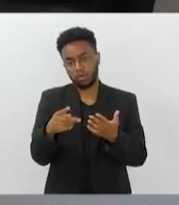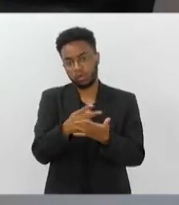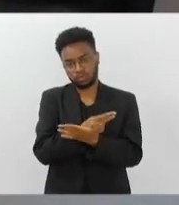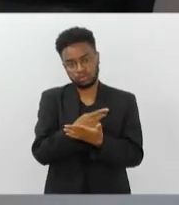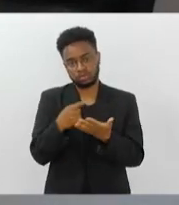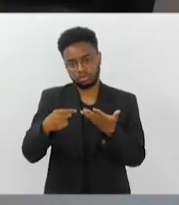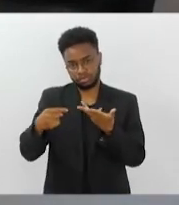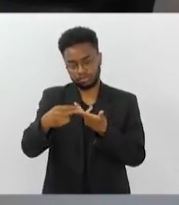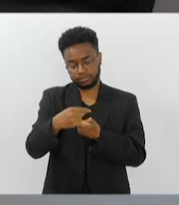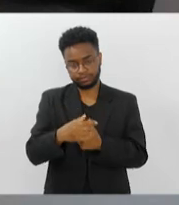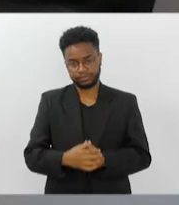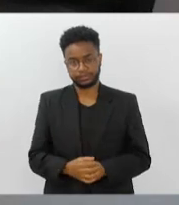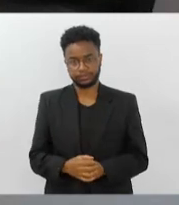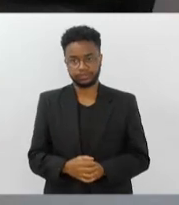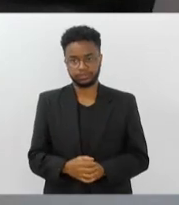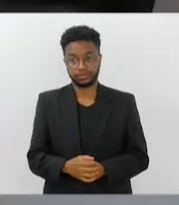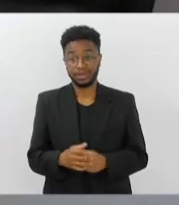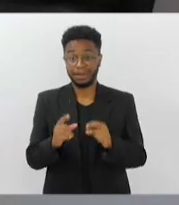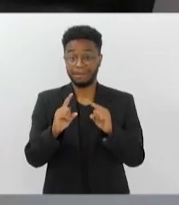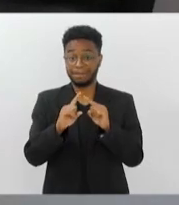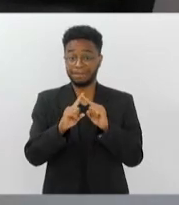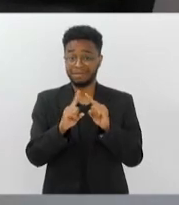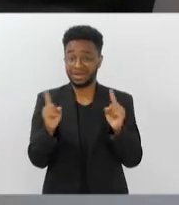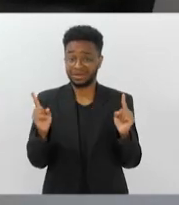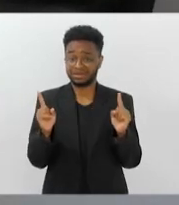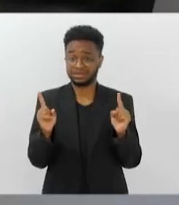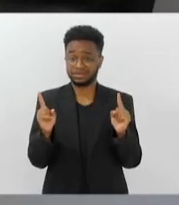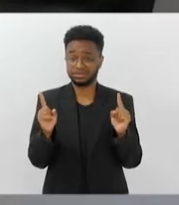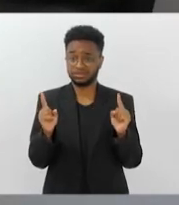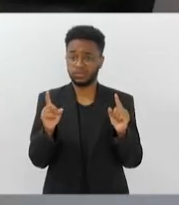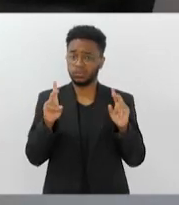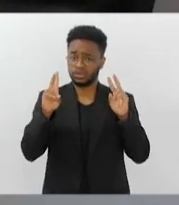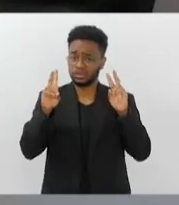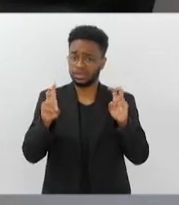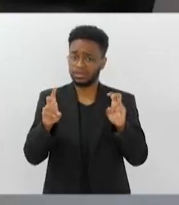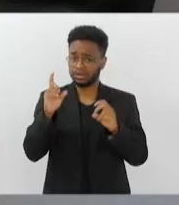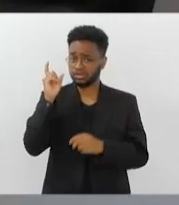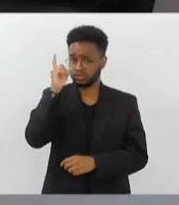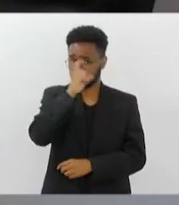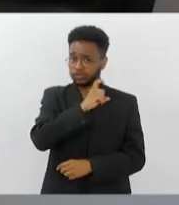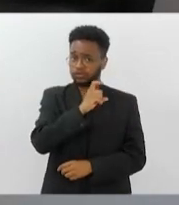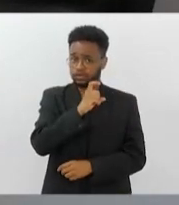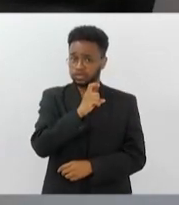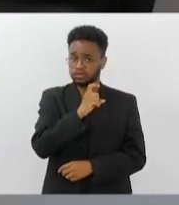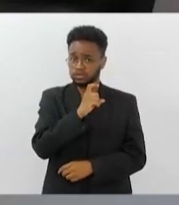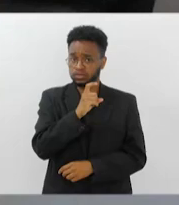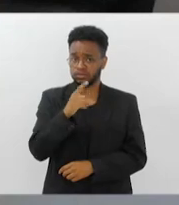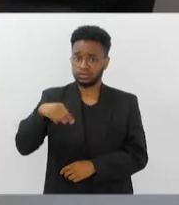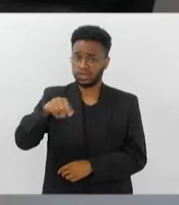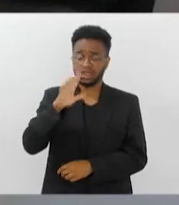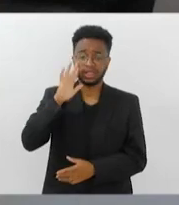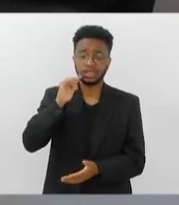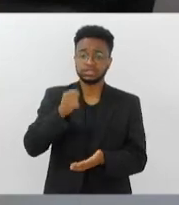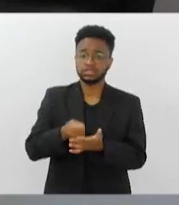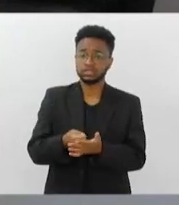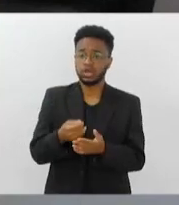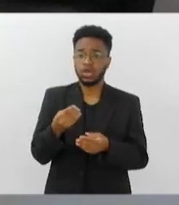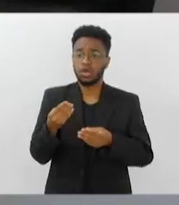etc. Mas é uma matéria difícil de você definir qual é o